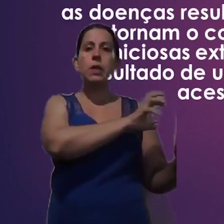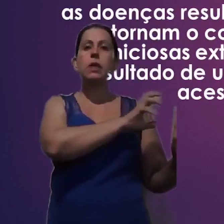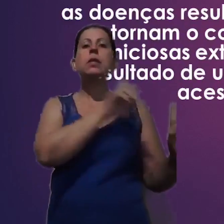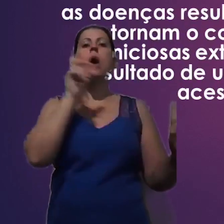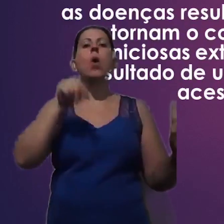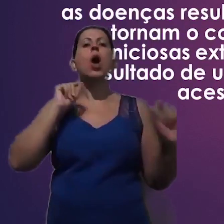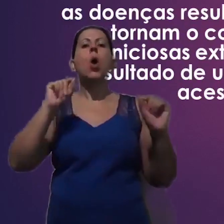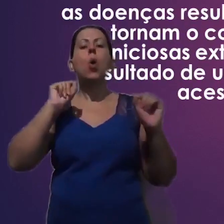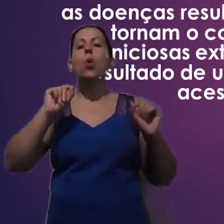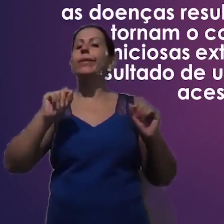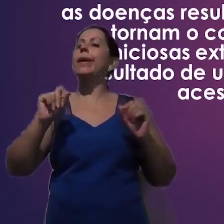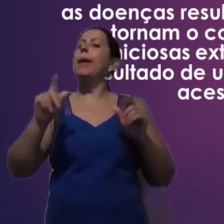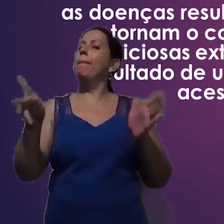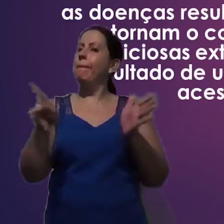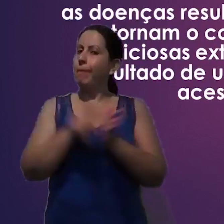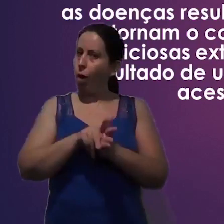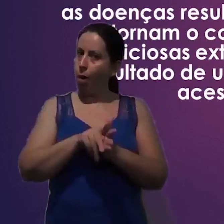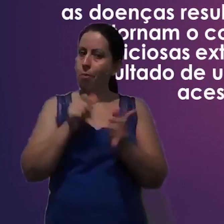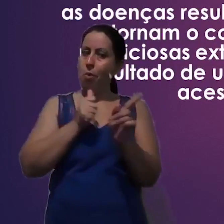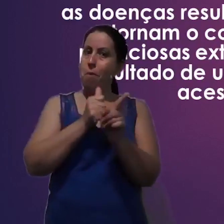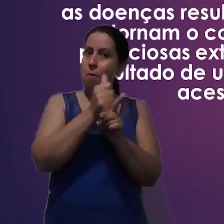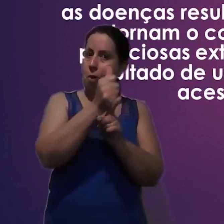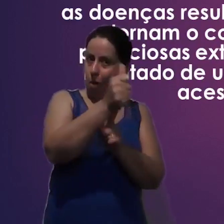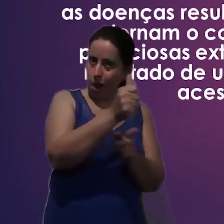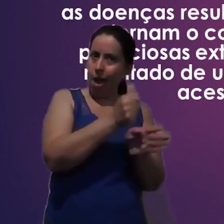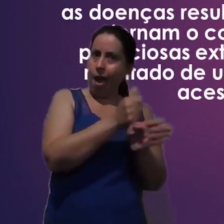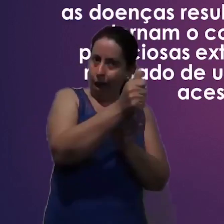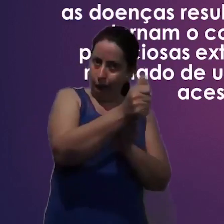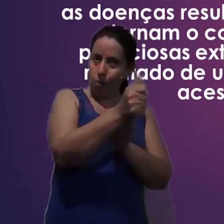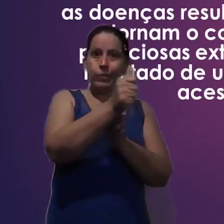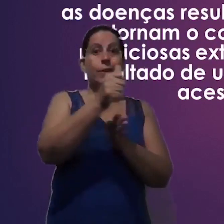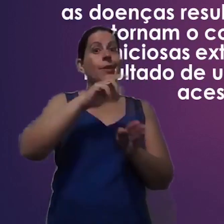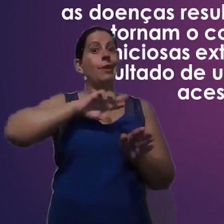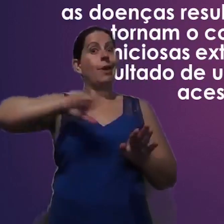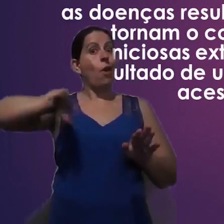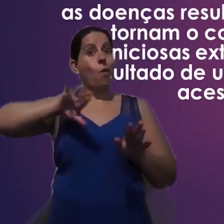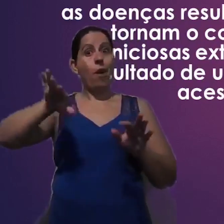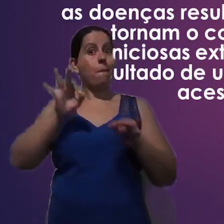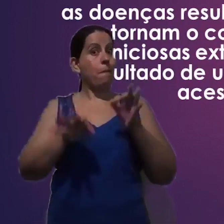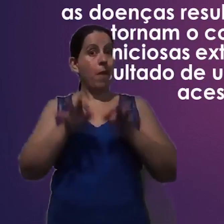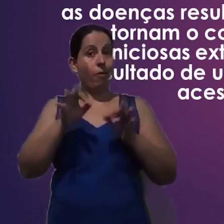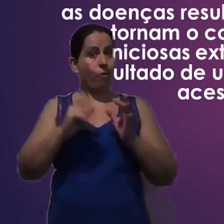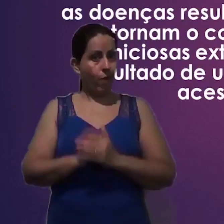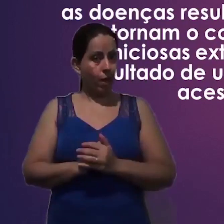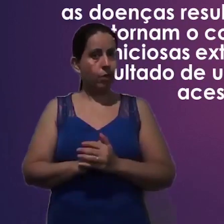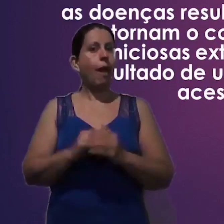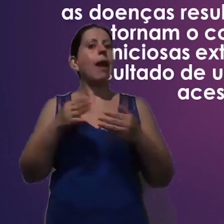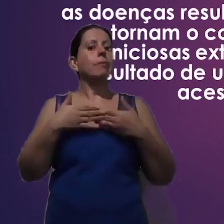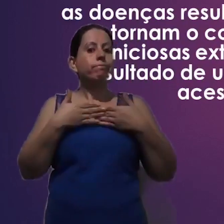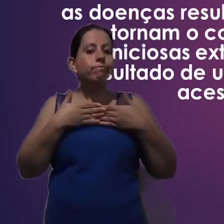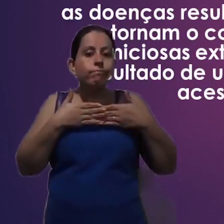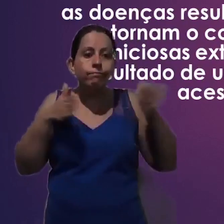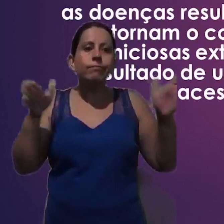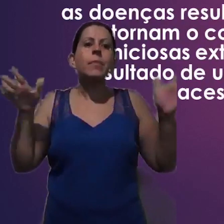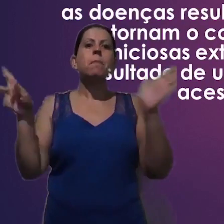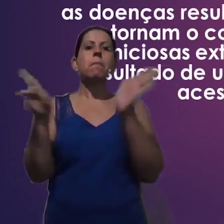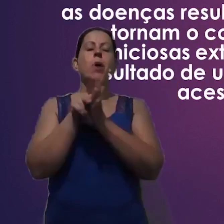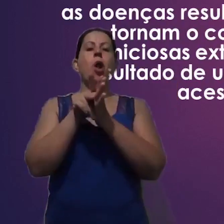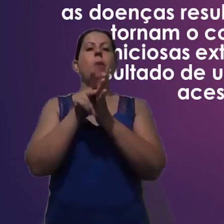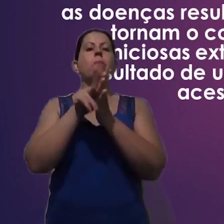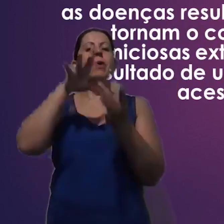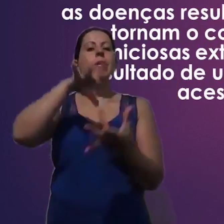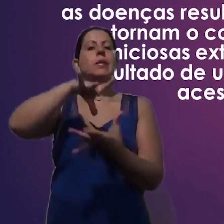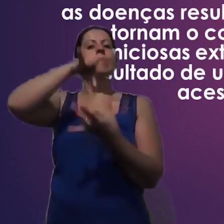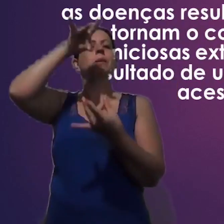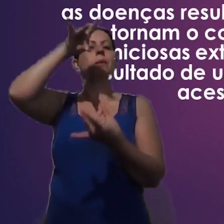imperfeição moral que dá acesso ao espírito mau. Ou seja, você pode ser uma